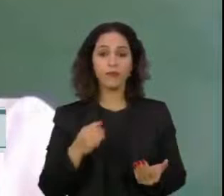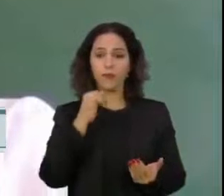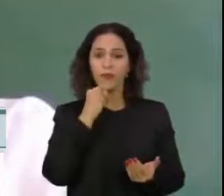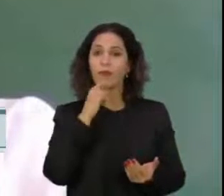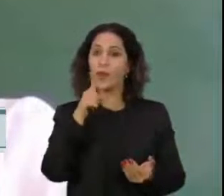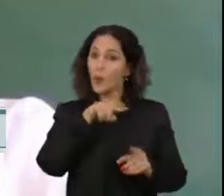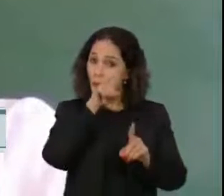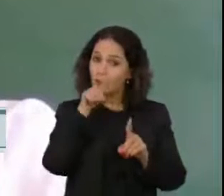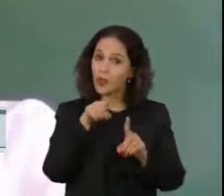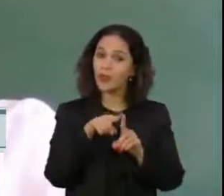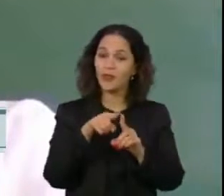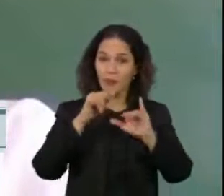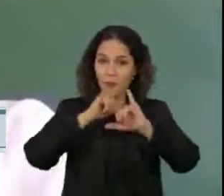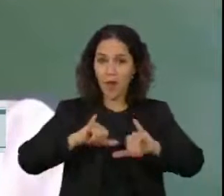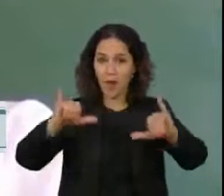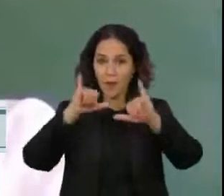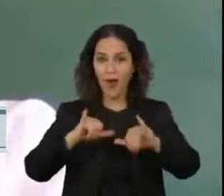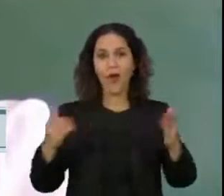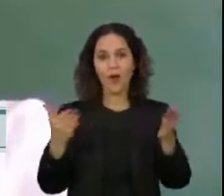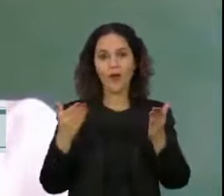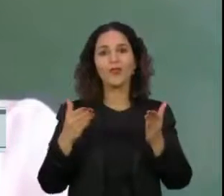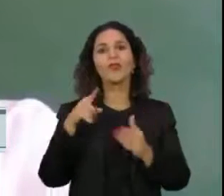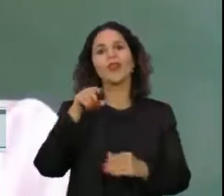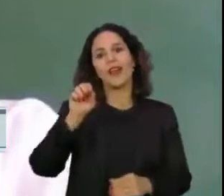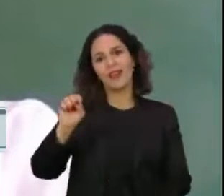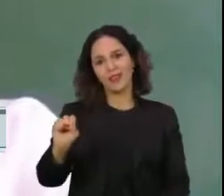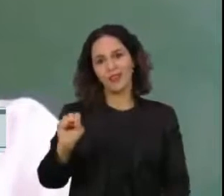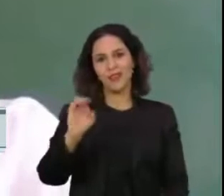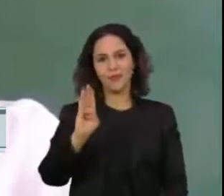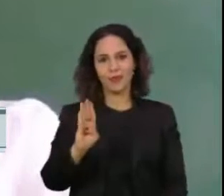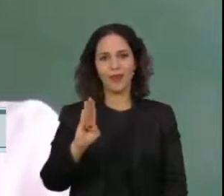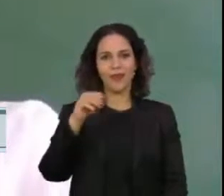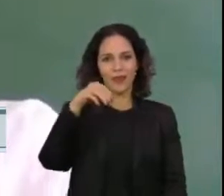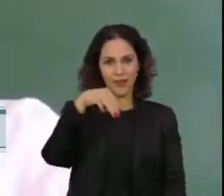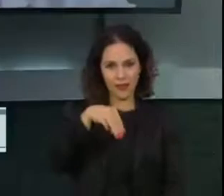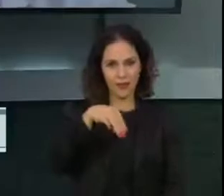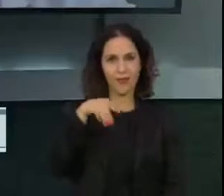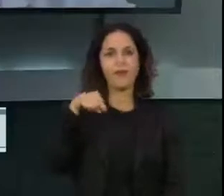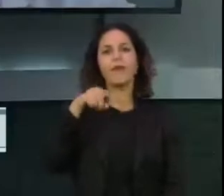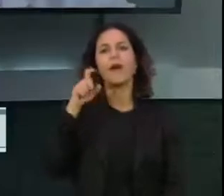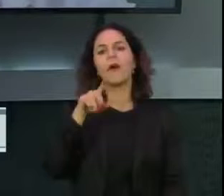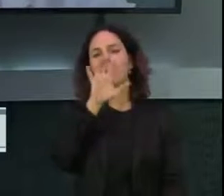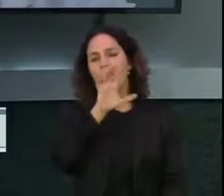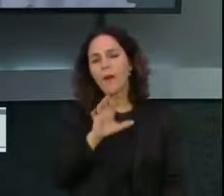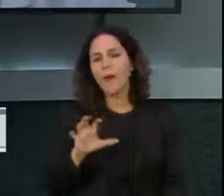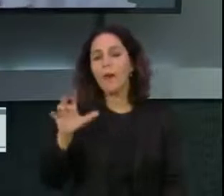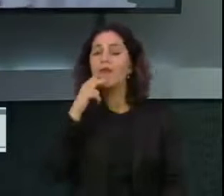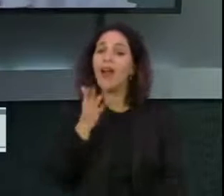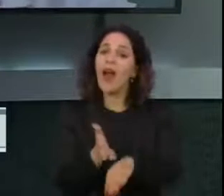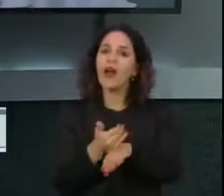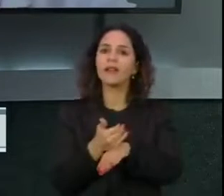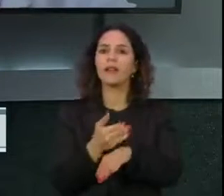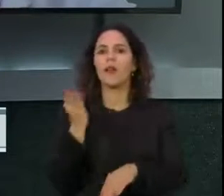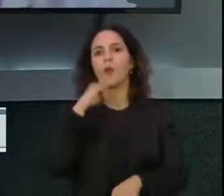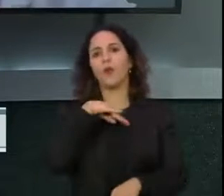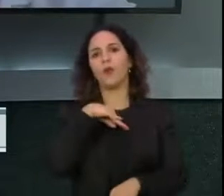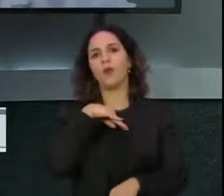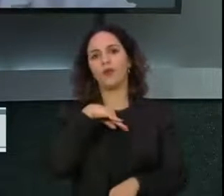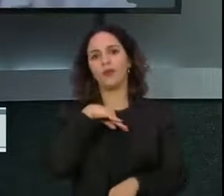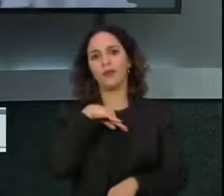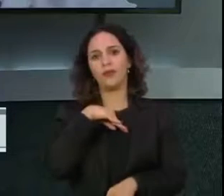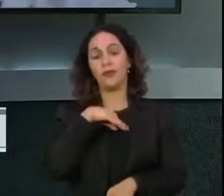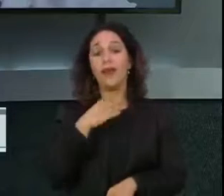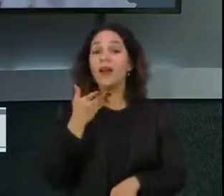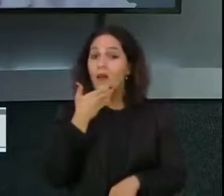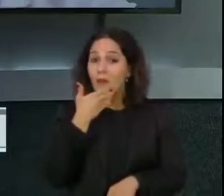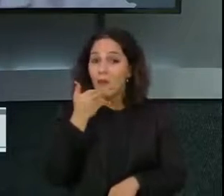campanha desse ano da Sociedade Brasileira de Mastologia e de suas regionais, quanto antes melhor. Então, quanto antes